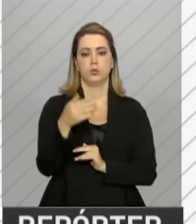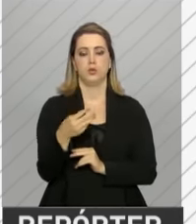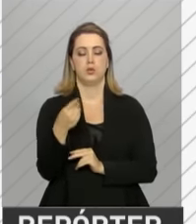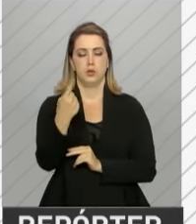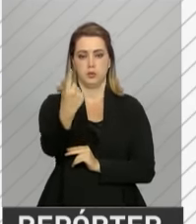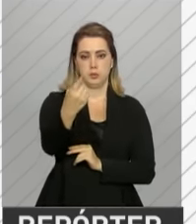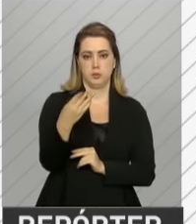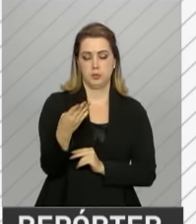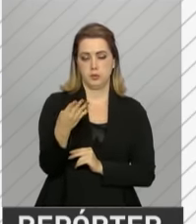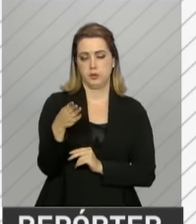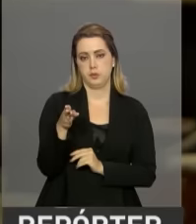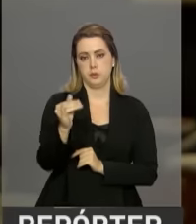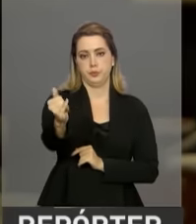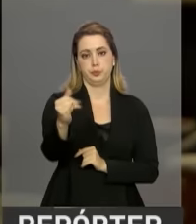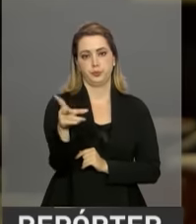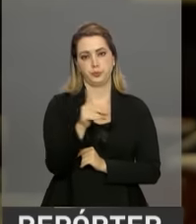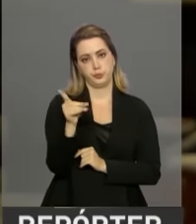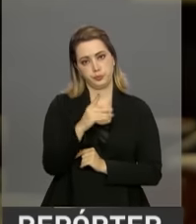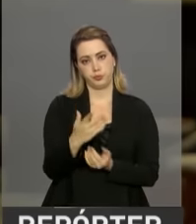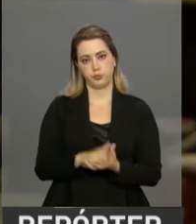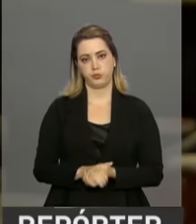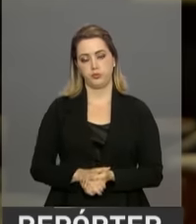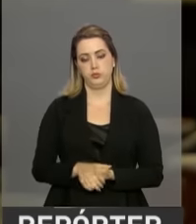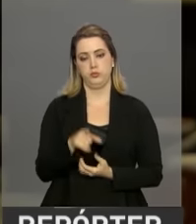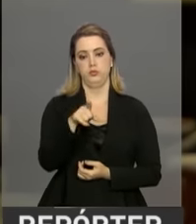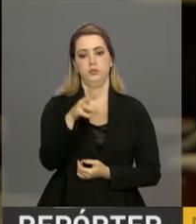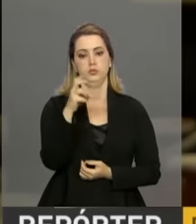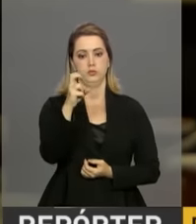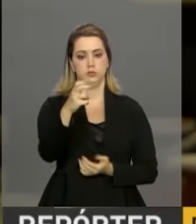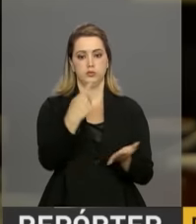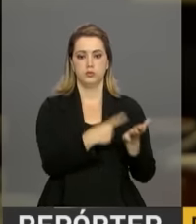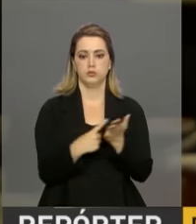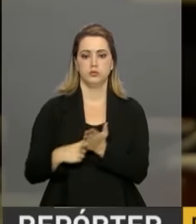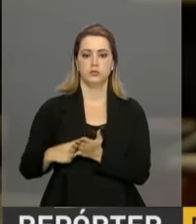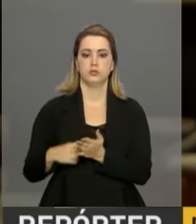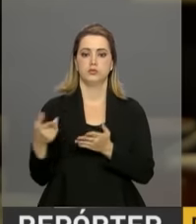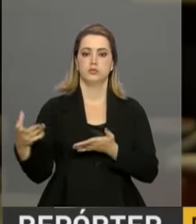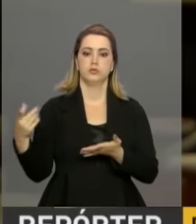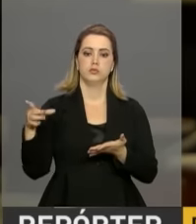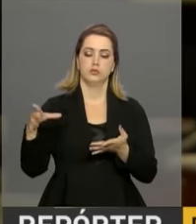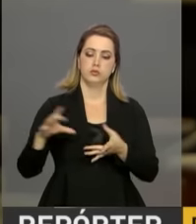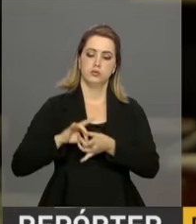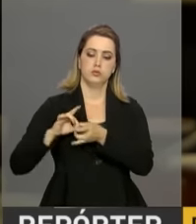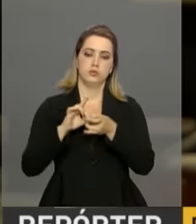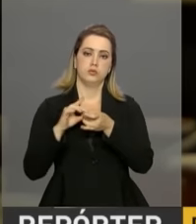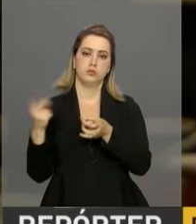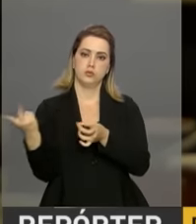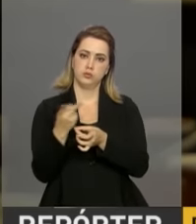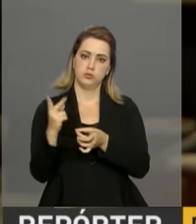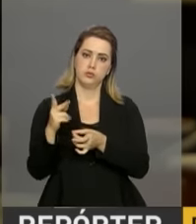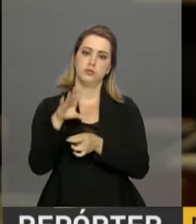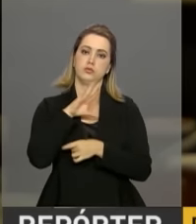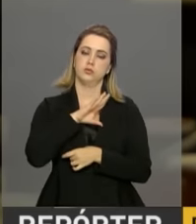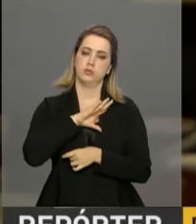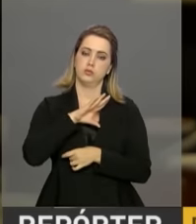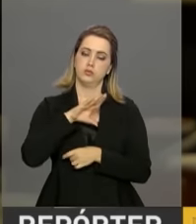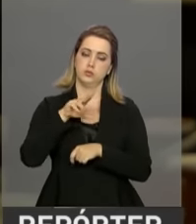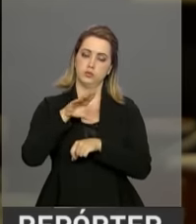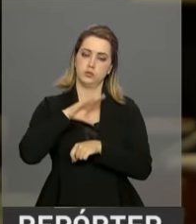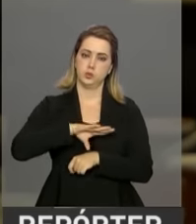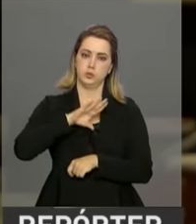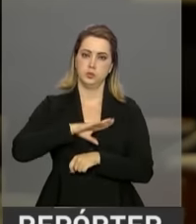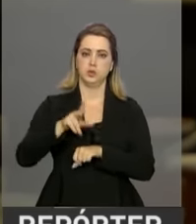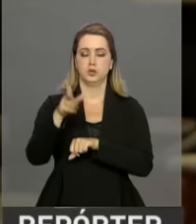dlares em 2015 foram cinco atos de cooperação firmados entre Brasil e Portugal três deles na área de ciência e